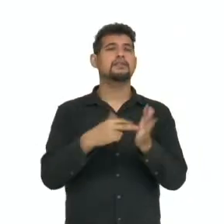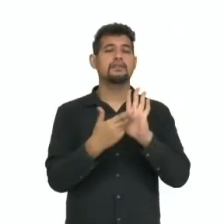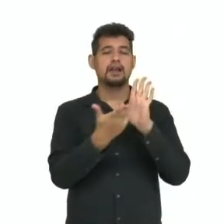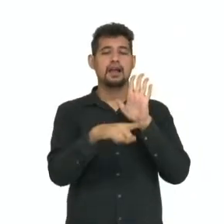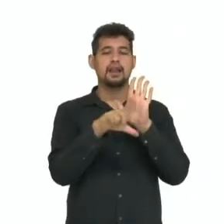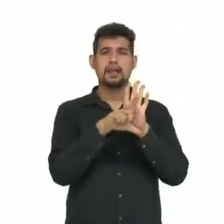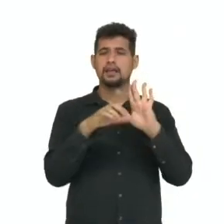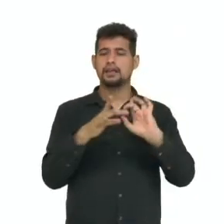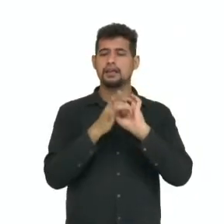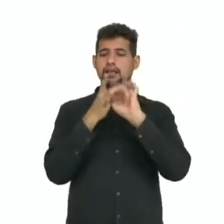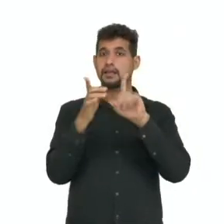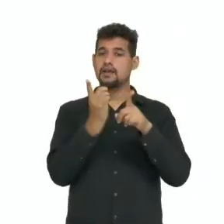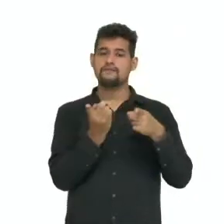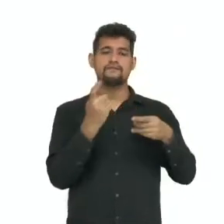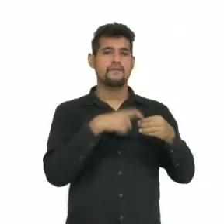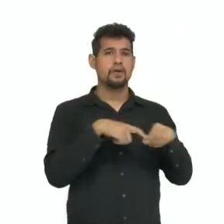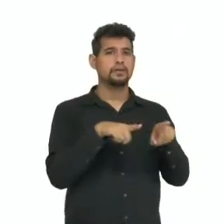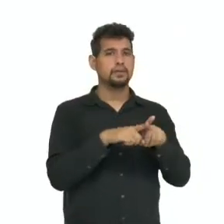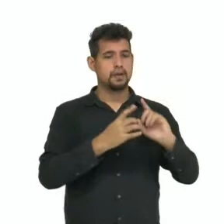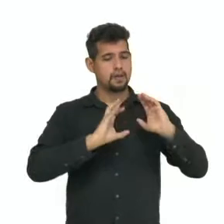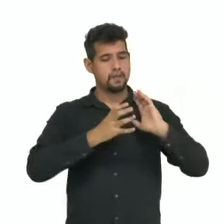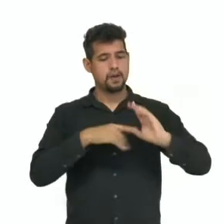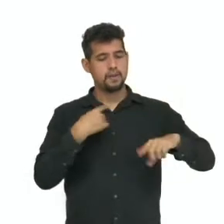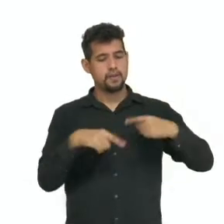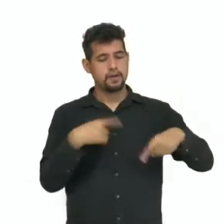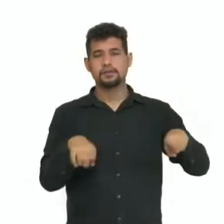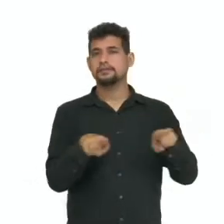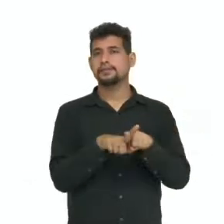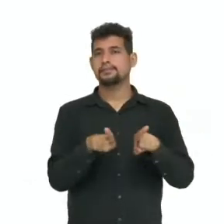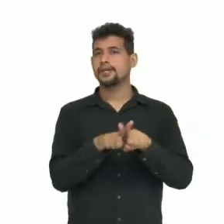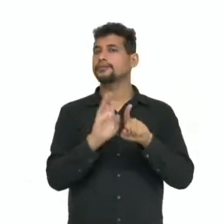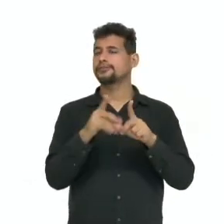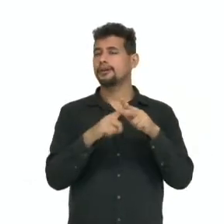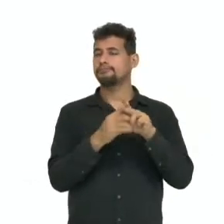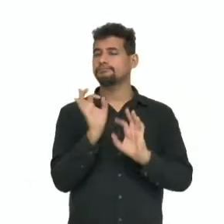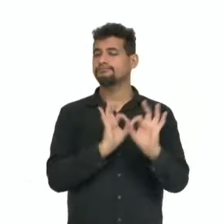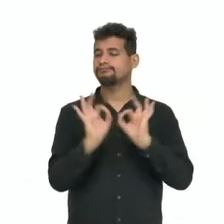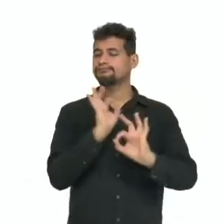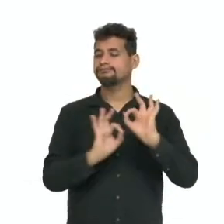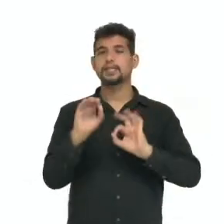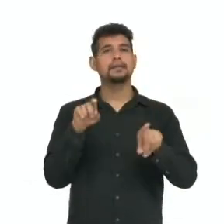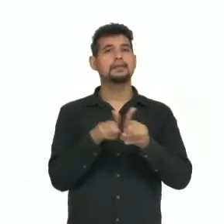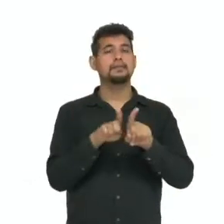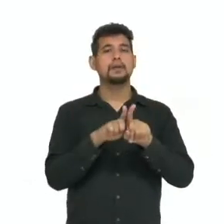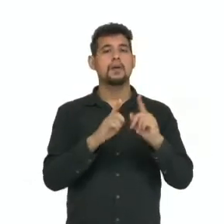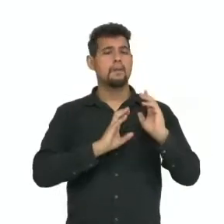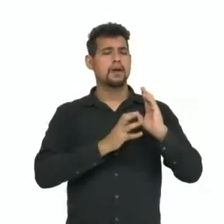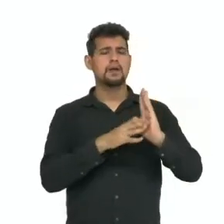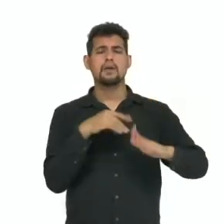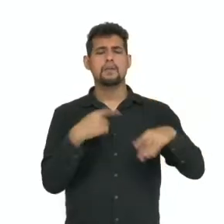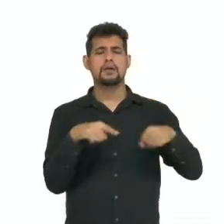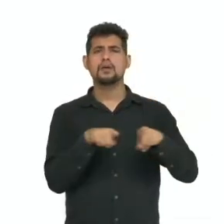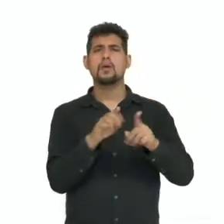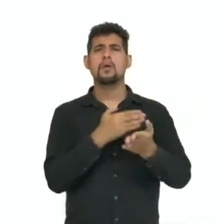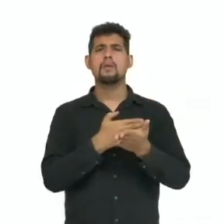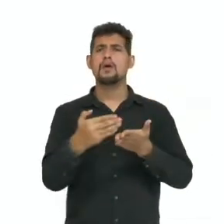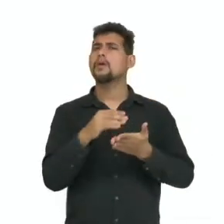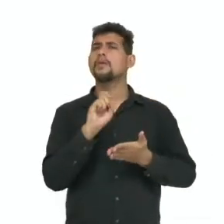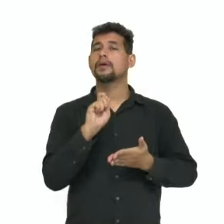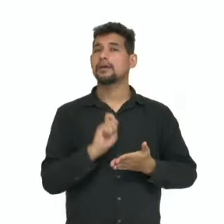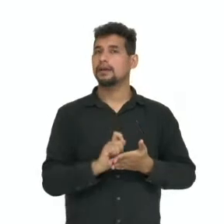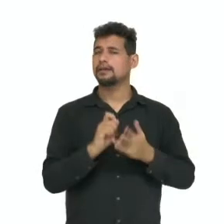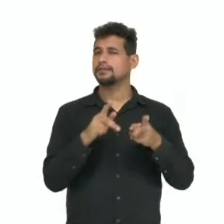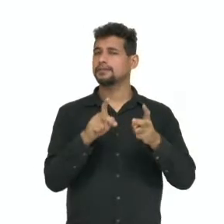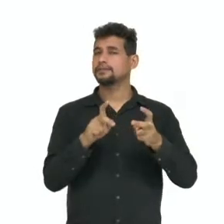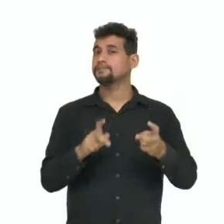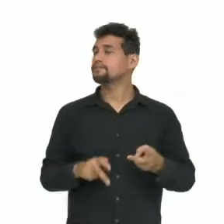que autorizava a volta dos partidos políticos foi editada. Os partidos políticos que surgiram a partir daí,